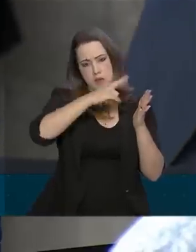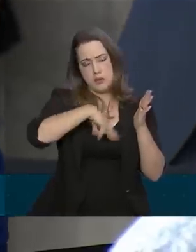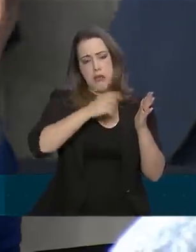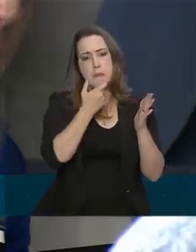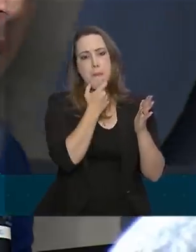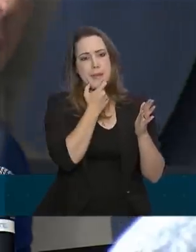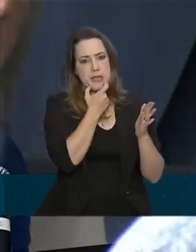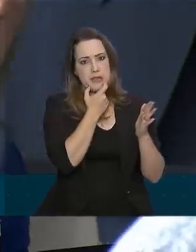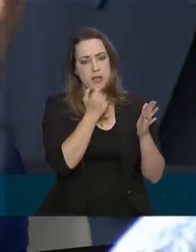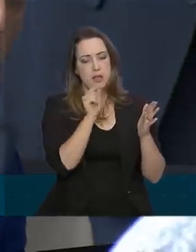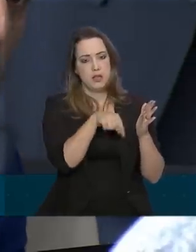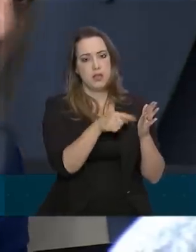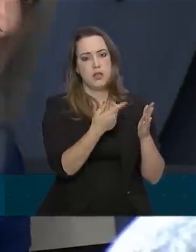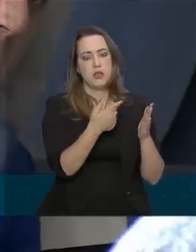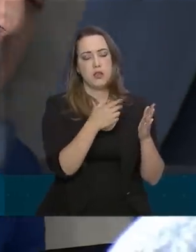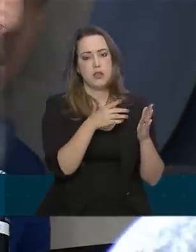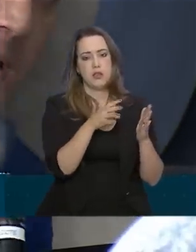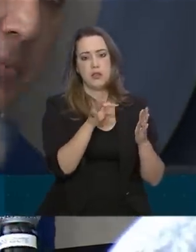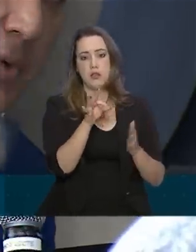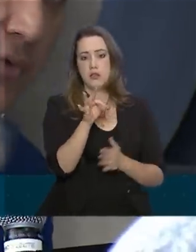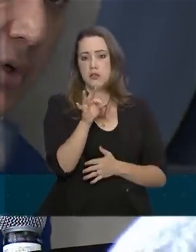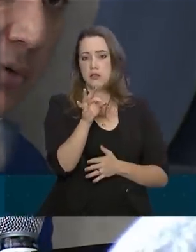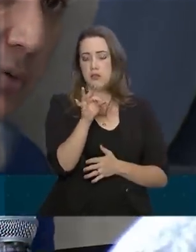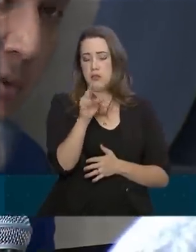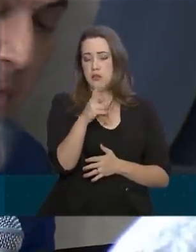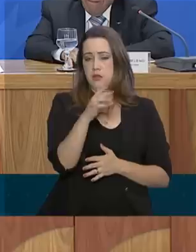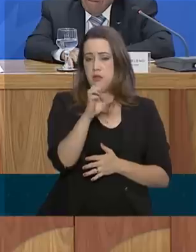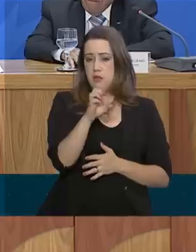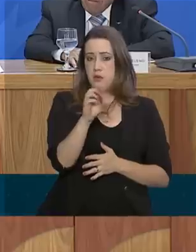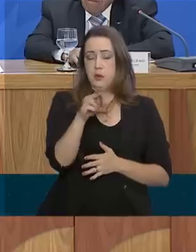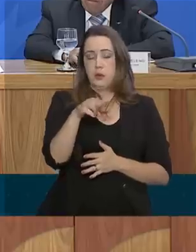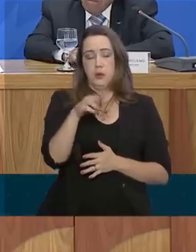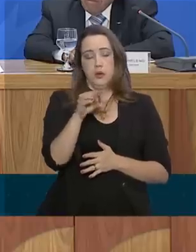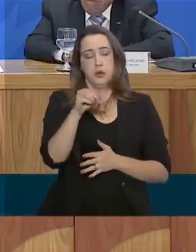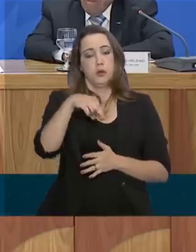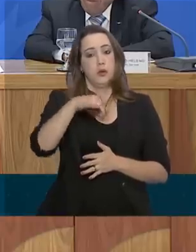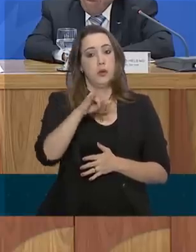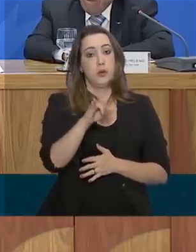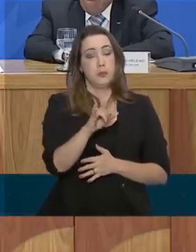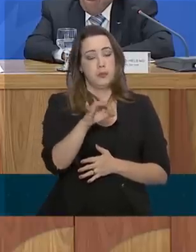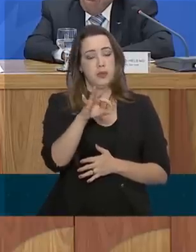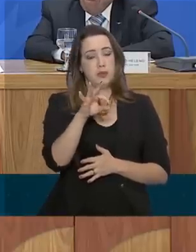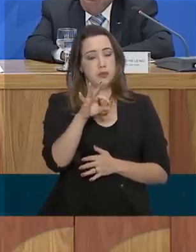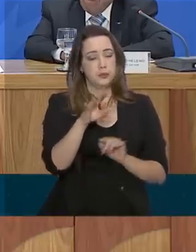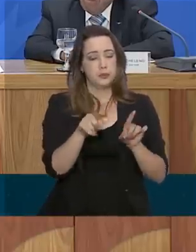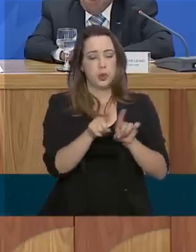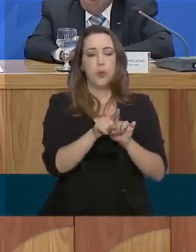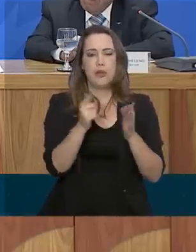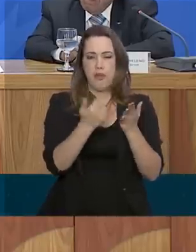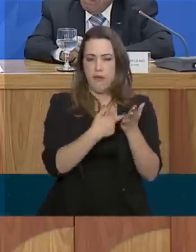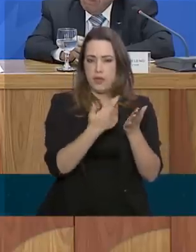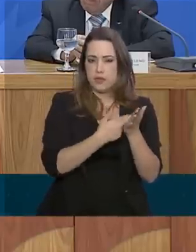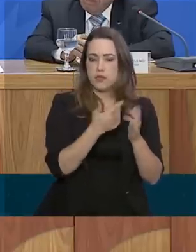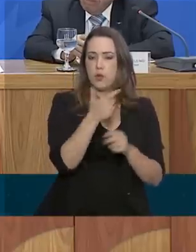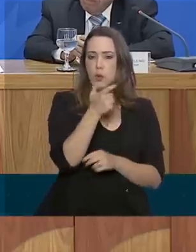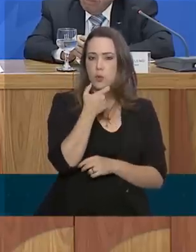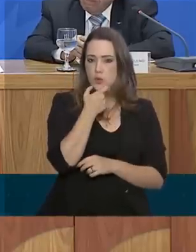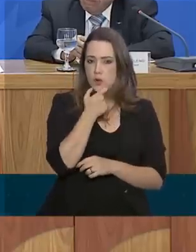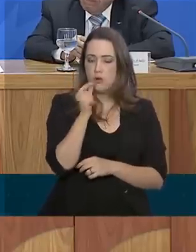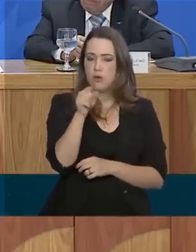que publicou uma na capa uma foto da floresta amazônica em destruição